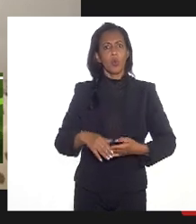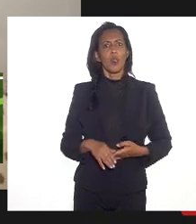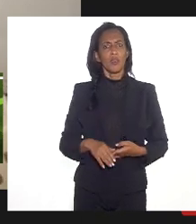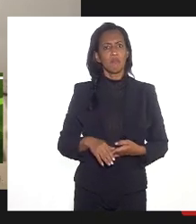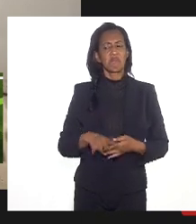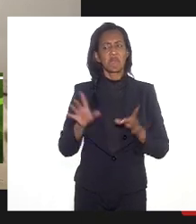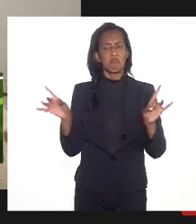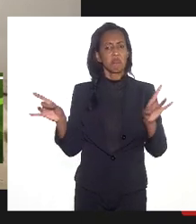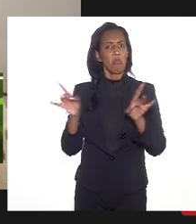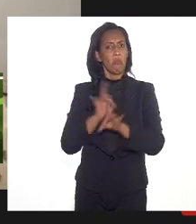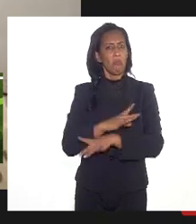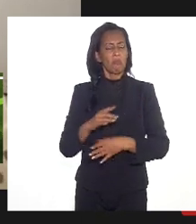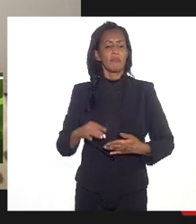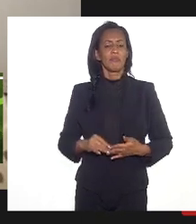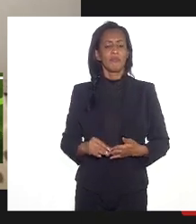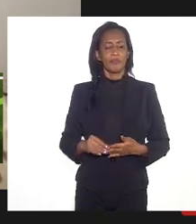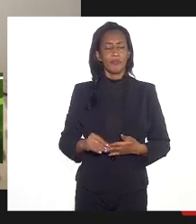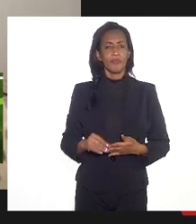são completamente